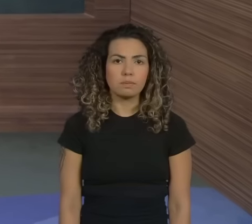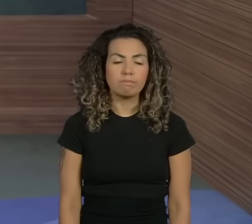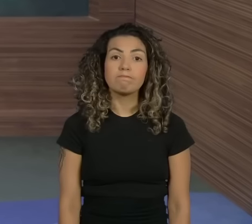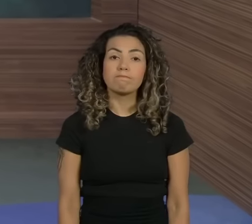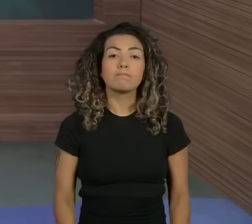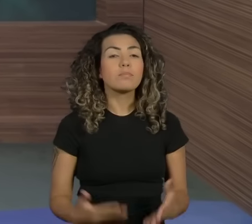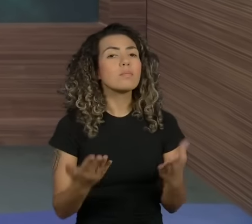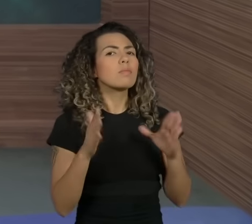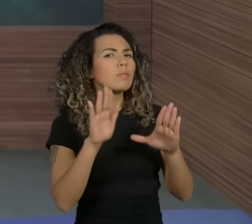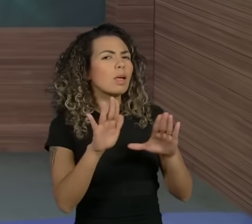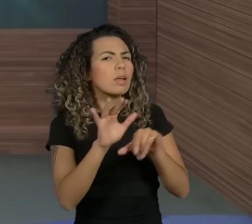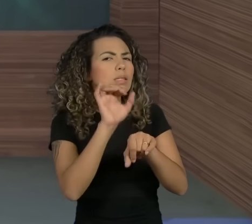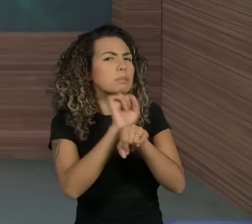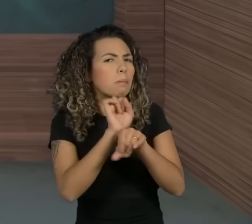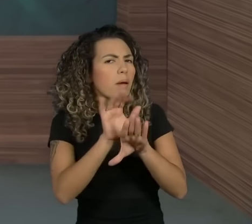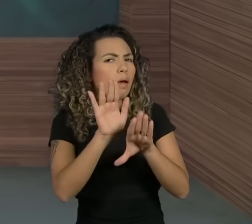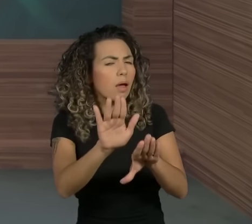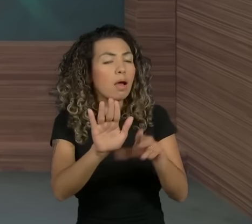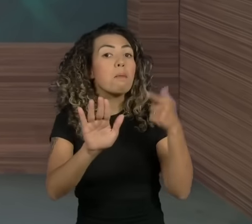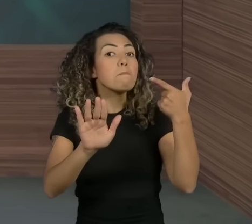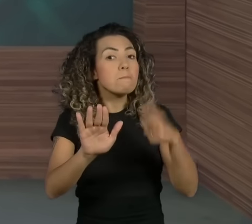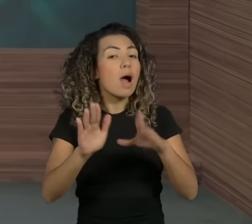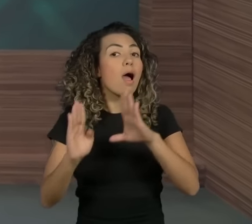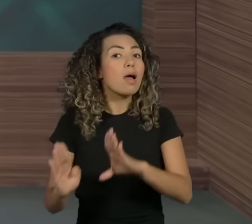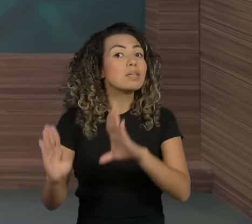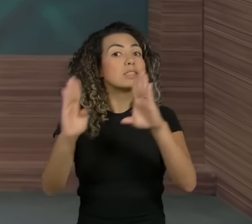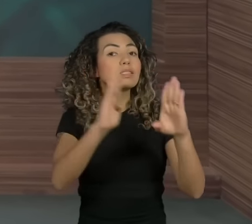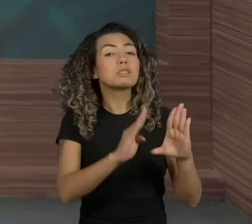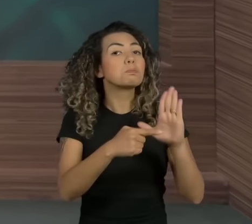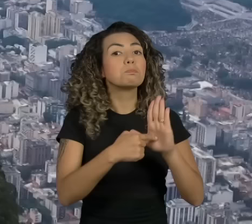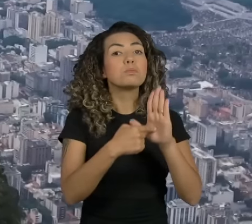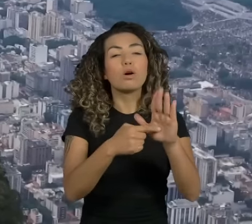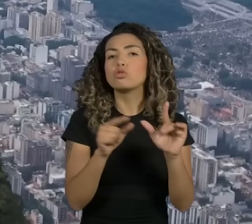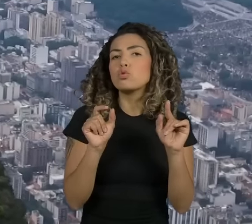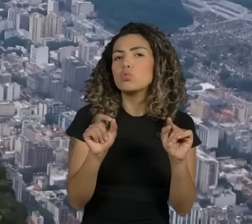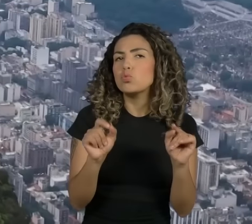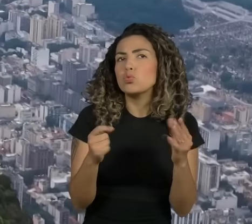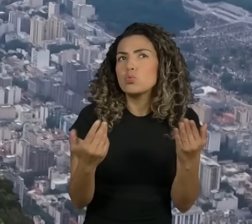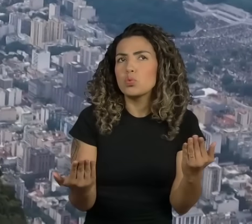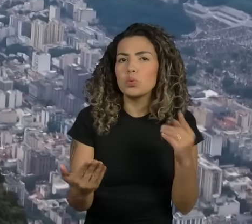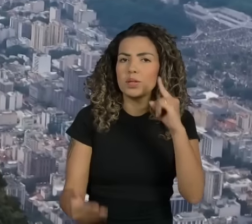Aguarde só um instante, porque você vai ver aqui no Repórter Eco.